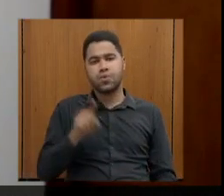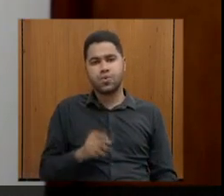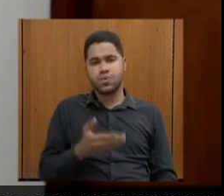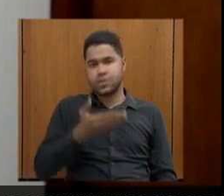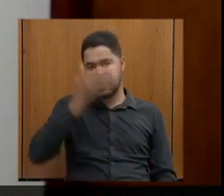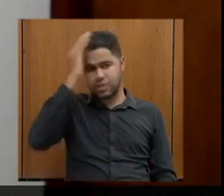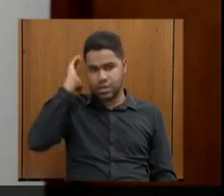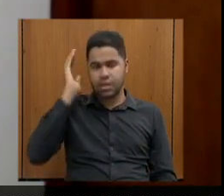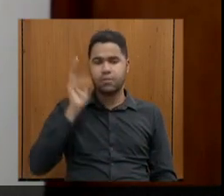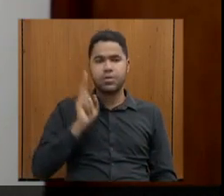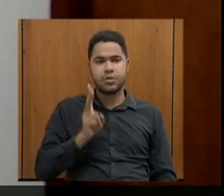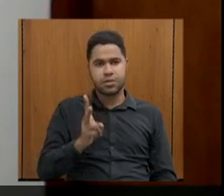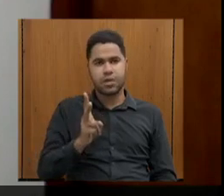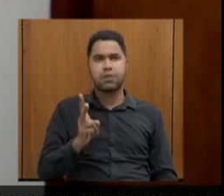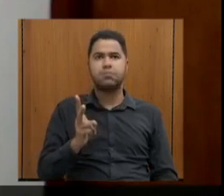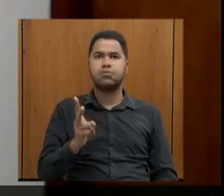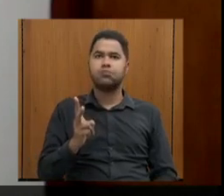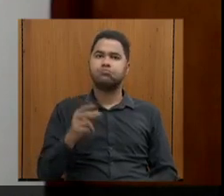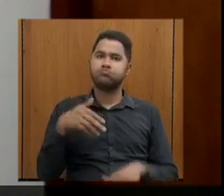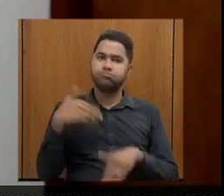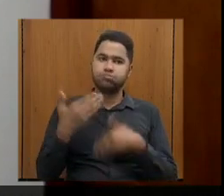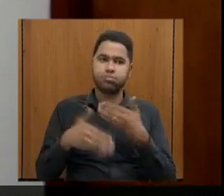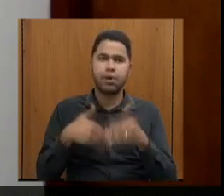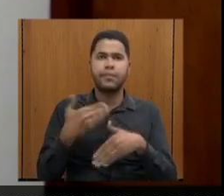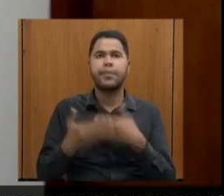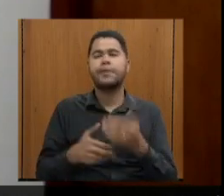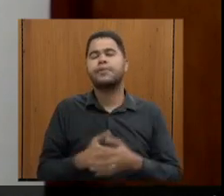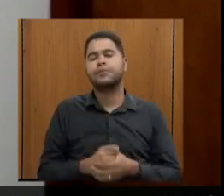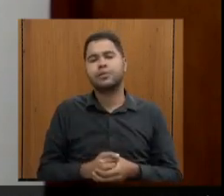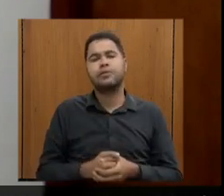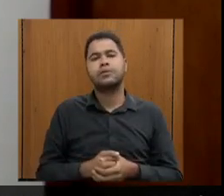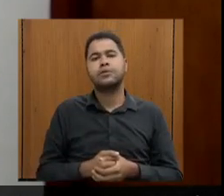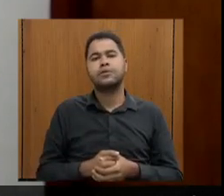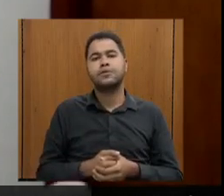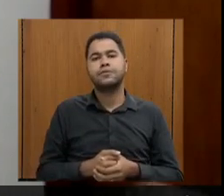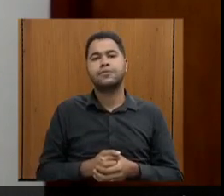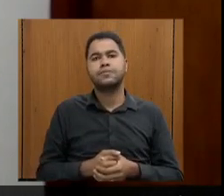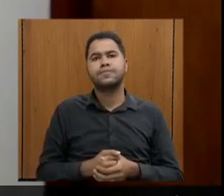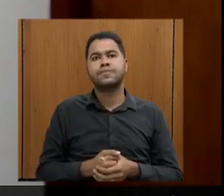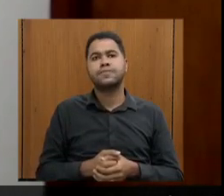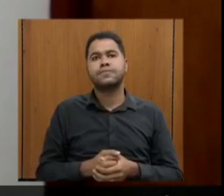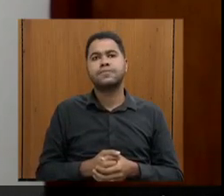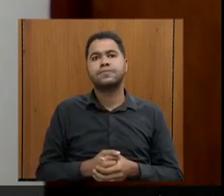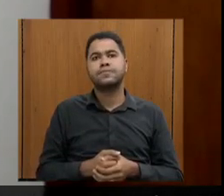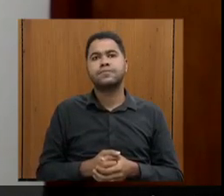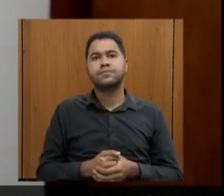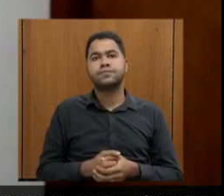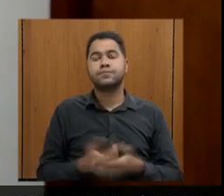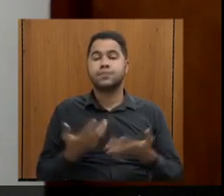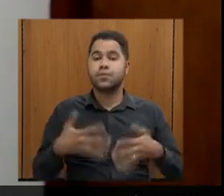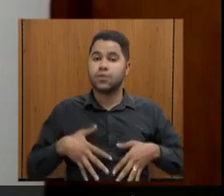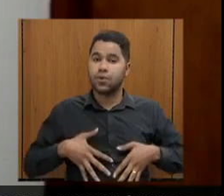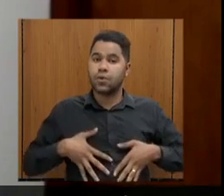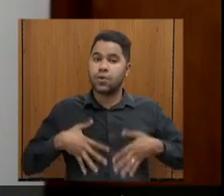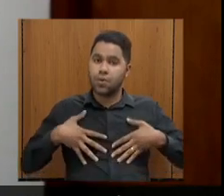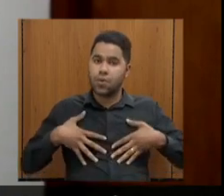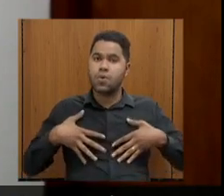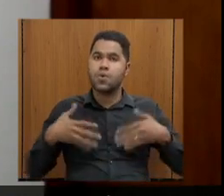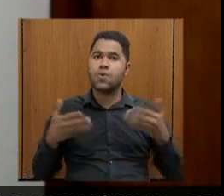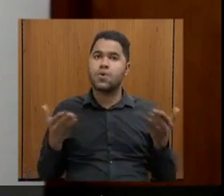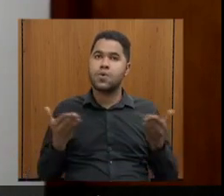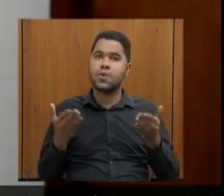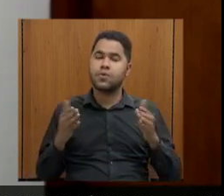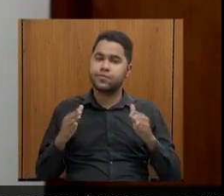simples sério extraordinário além do nosso tempo era a quem tem honra leve tá aqui arde